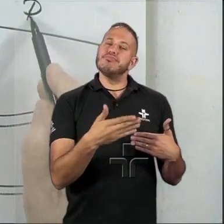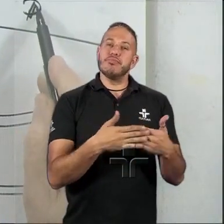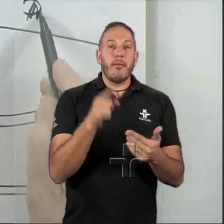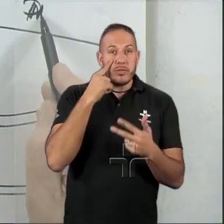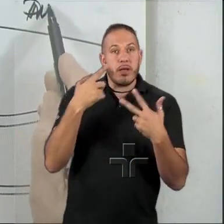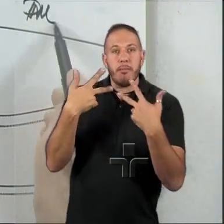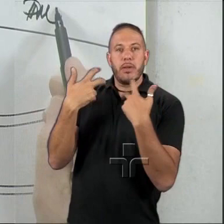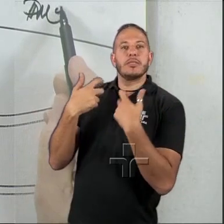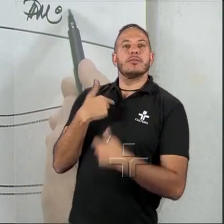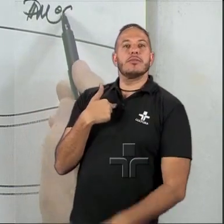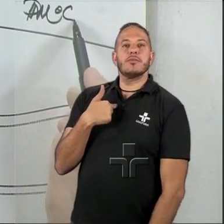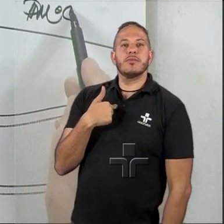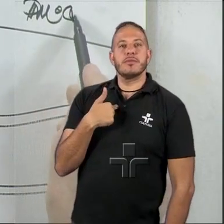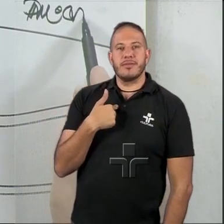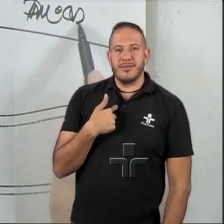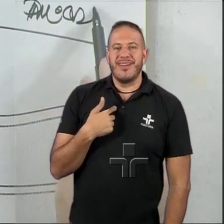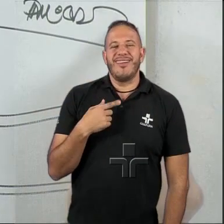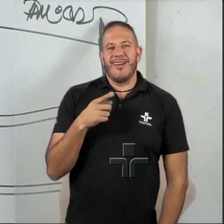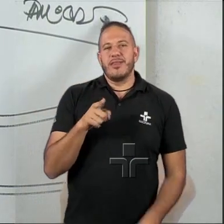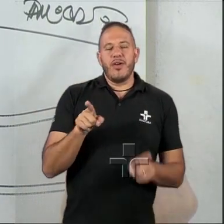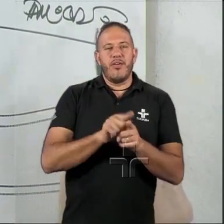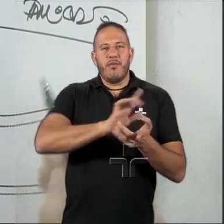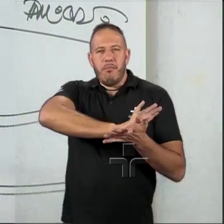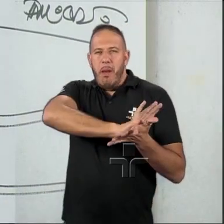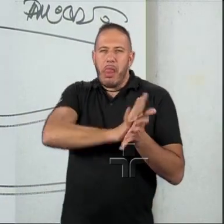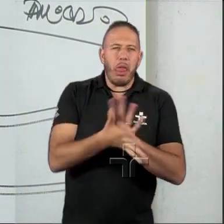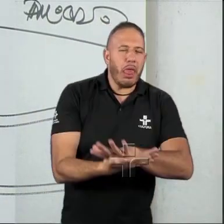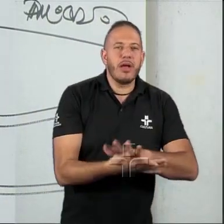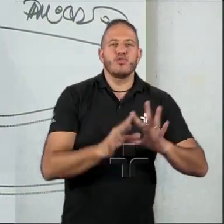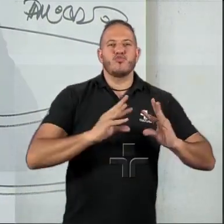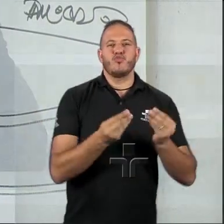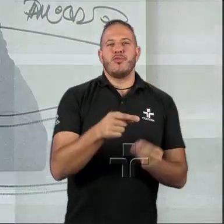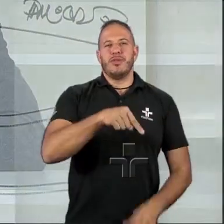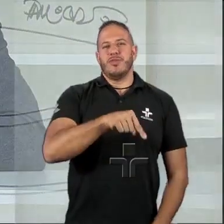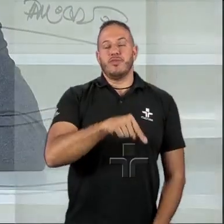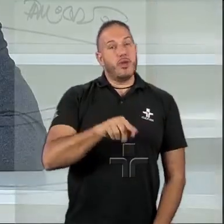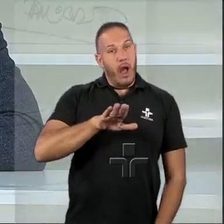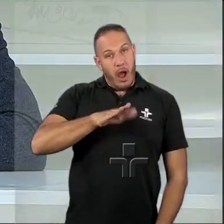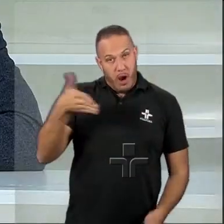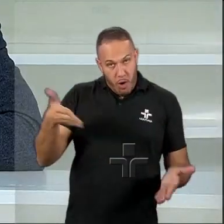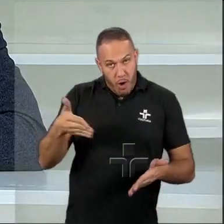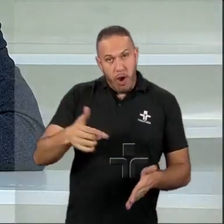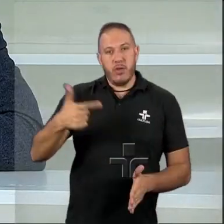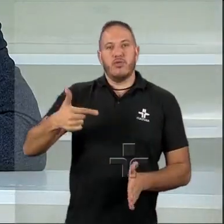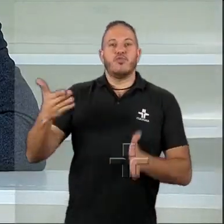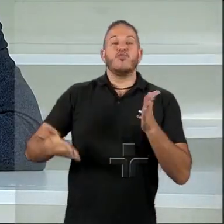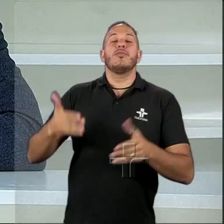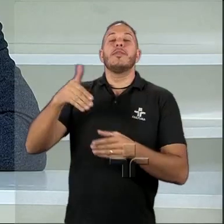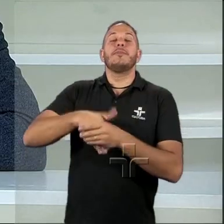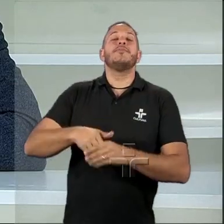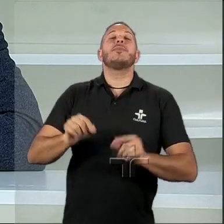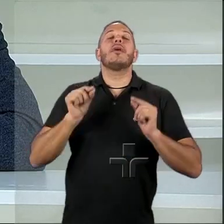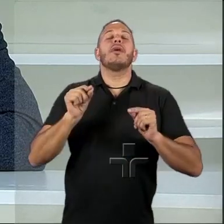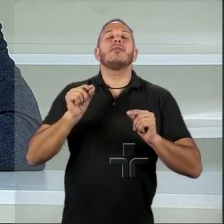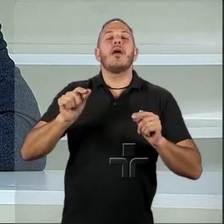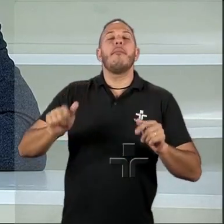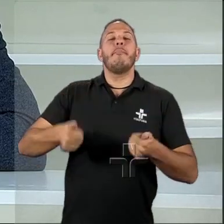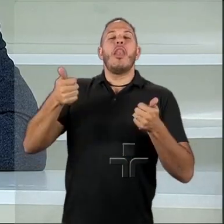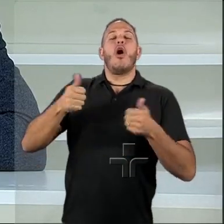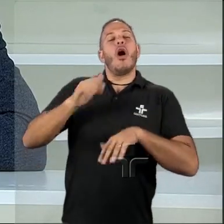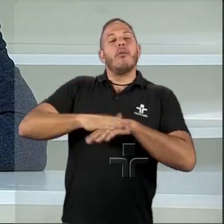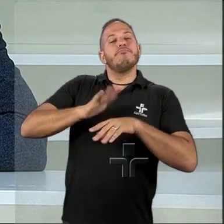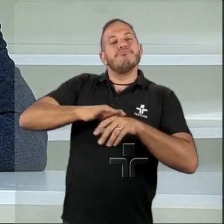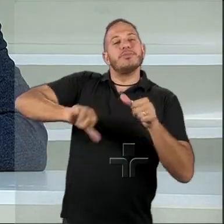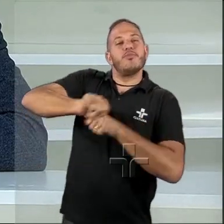ouvirem. Né? Então, eu desmontei todas essas peças. Agora, no segundo turno, a questão é quem tem melhores condições de remontar